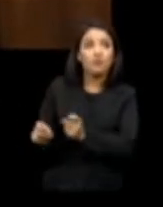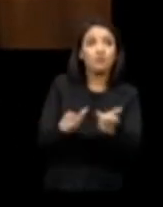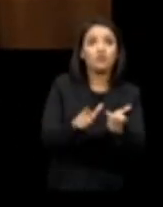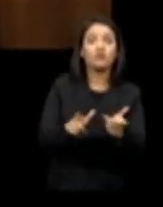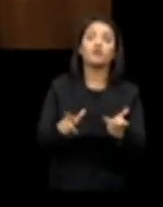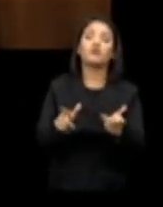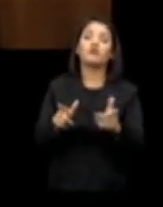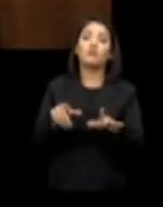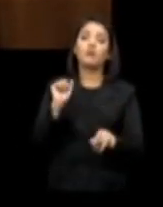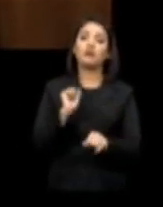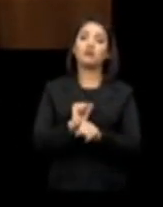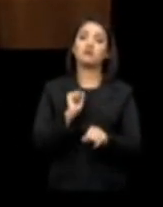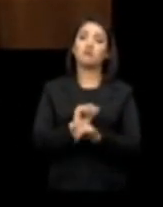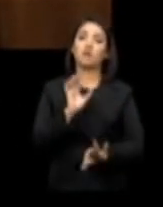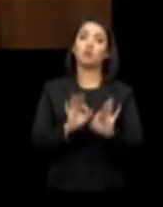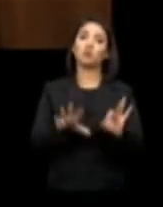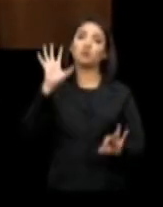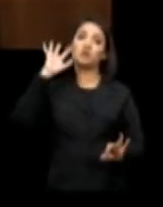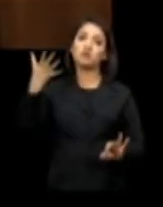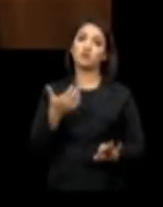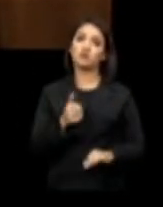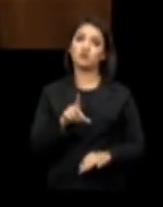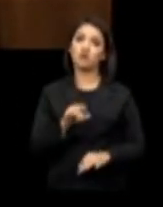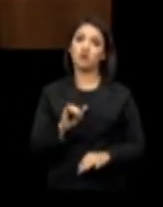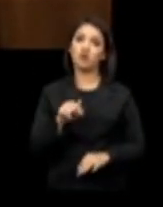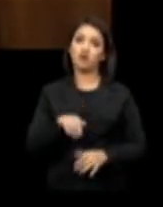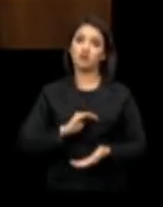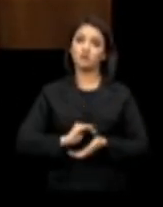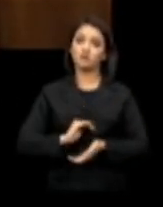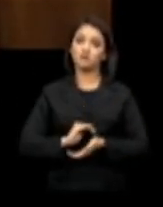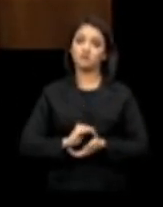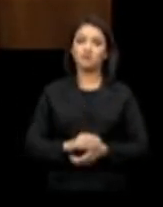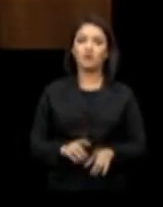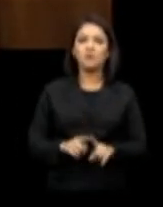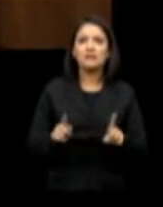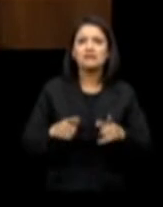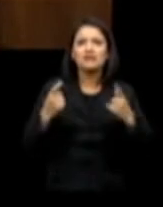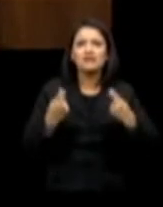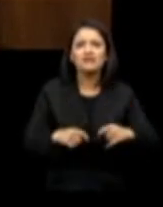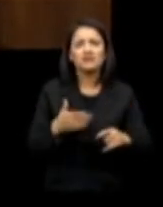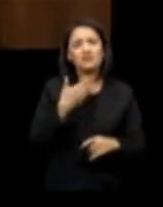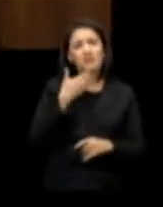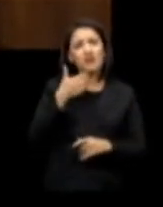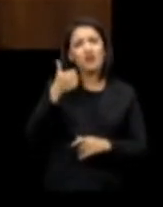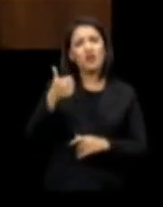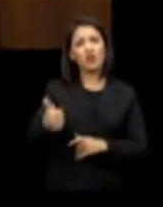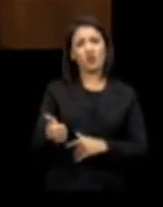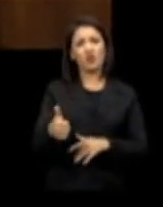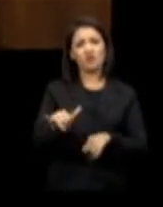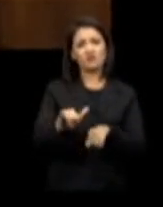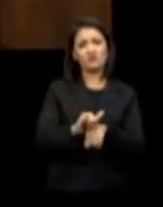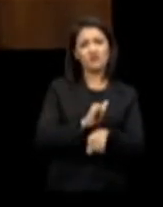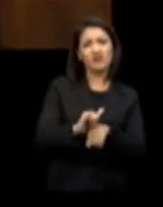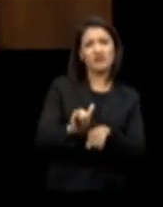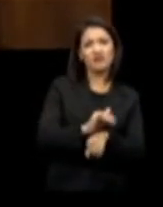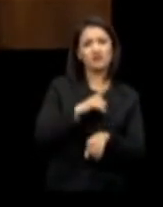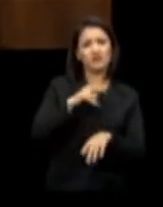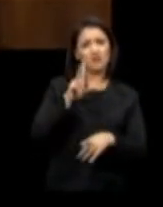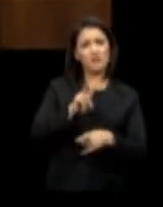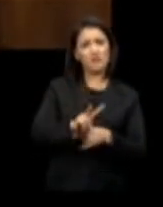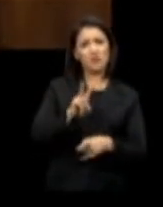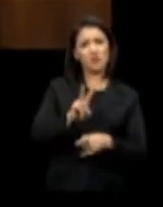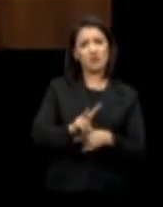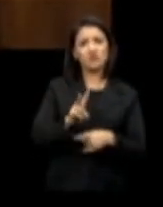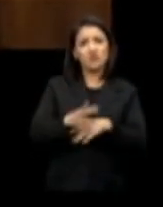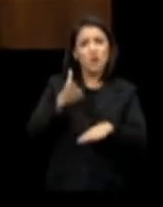pendência do julgamento desta própria ADIM no Supremo. A necessidade de aprimoramento de mecanismos aptos a protegerem